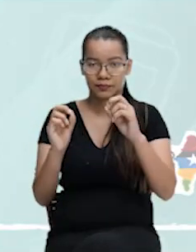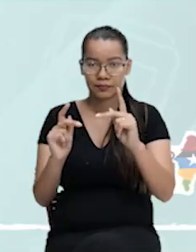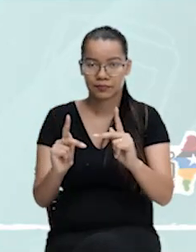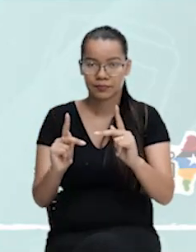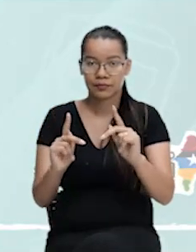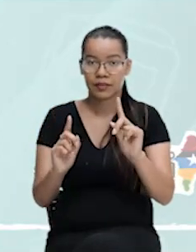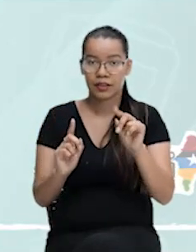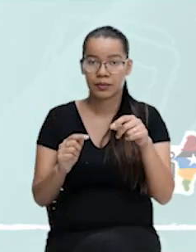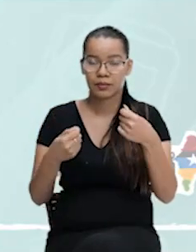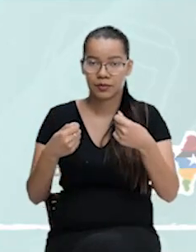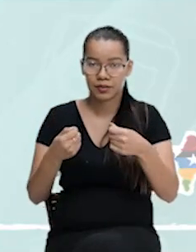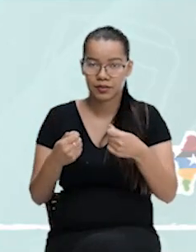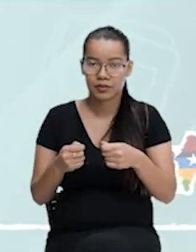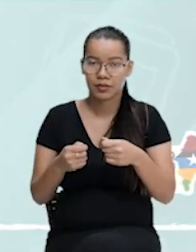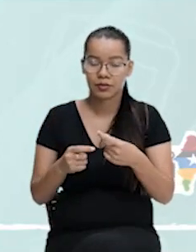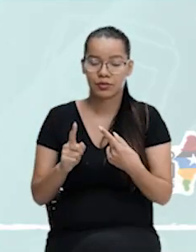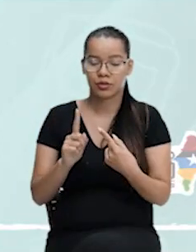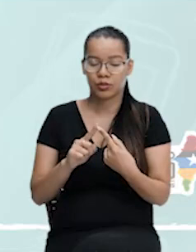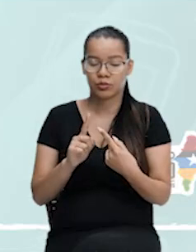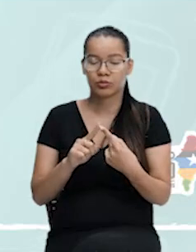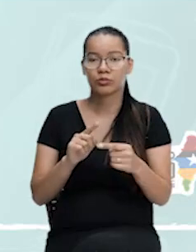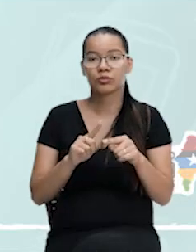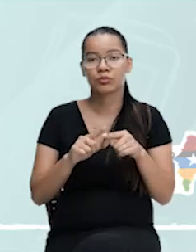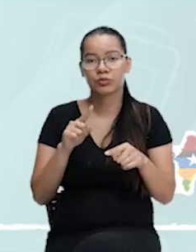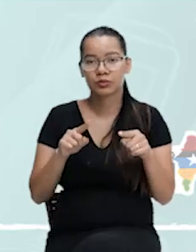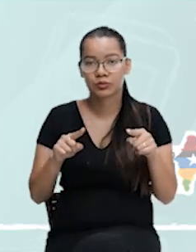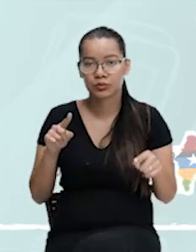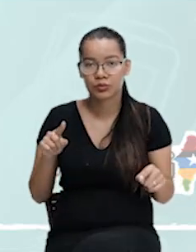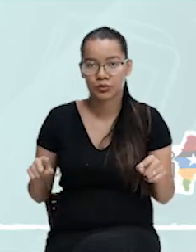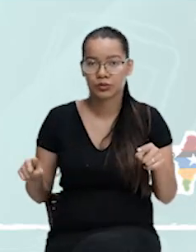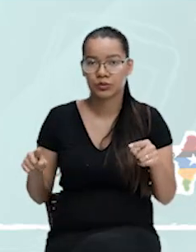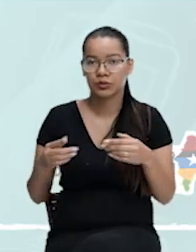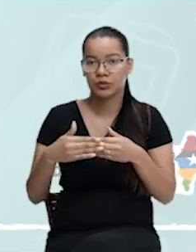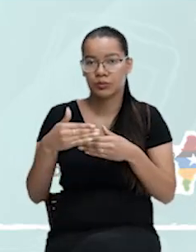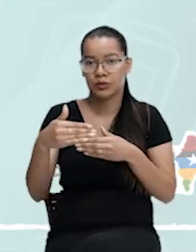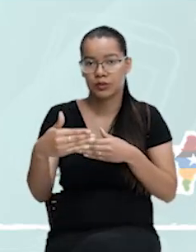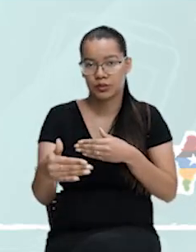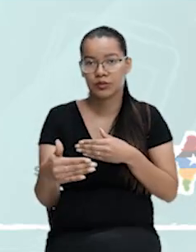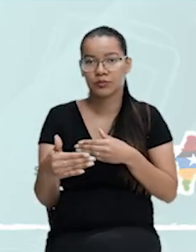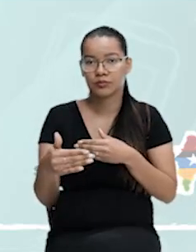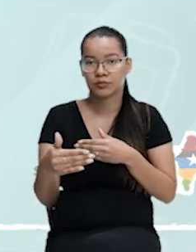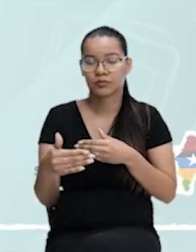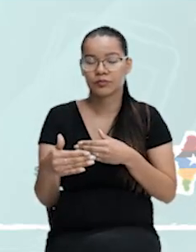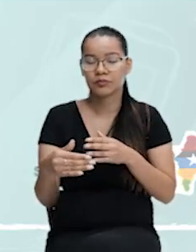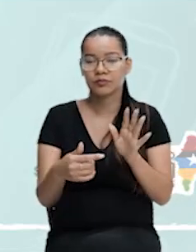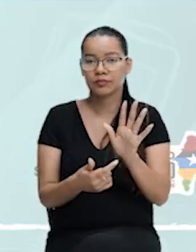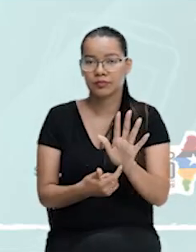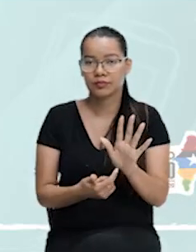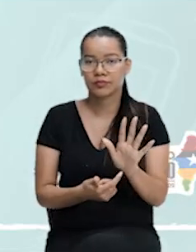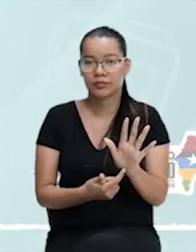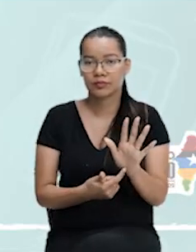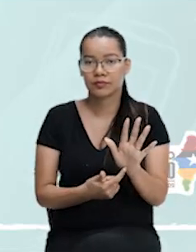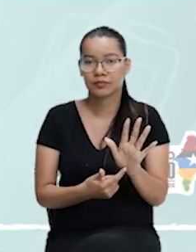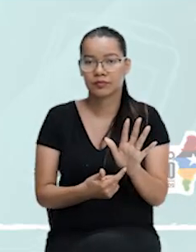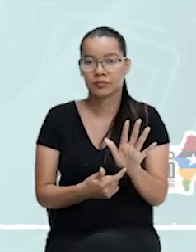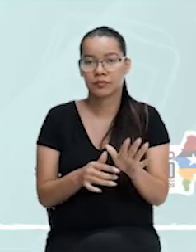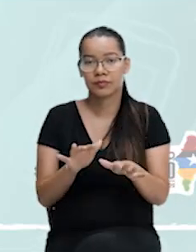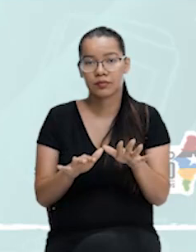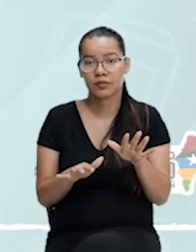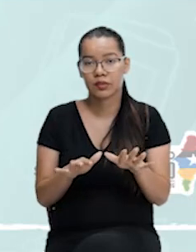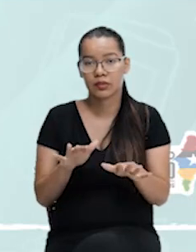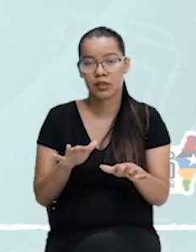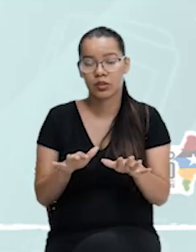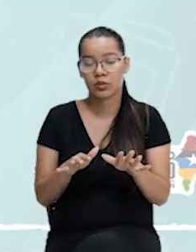que pelo menos um dos produtos formados, né, a partir dos reagentes, eles apresentem alguma